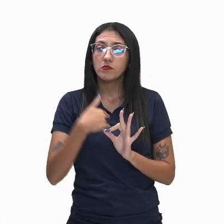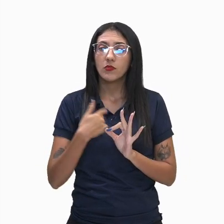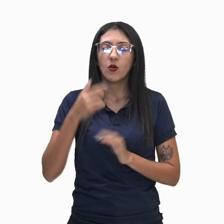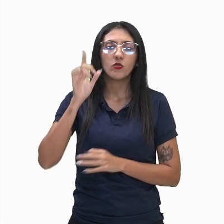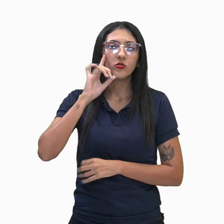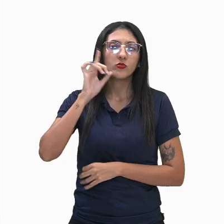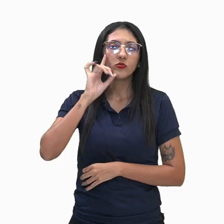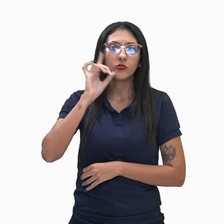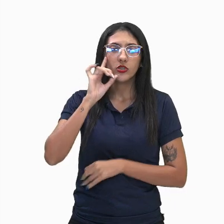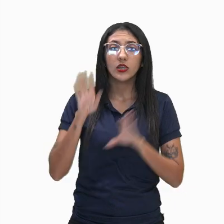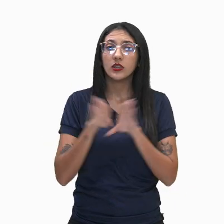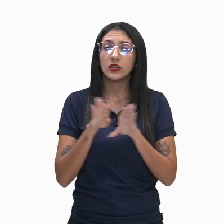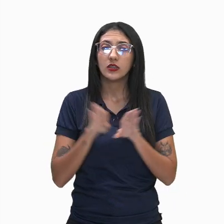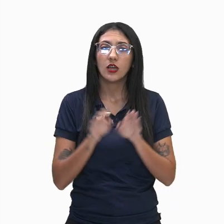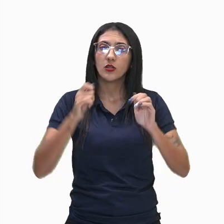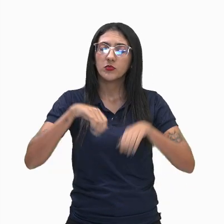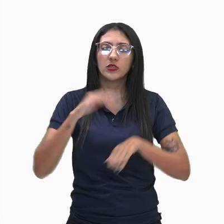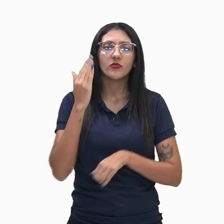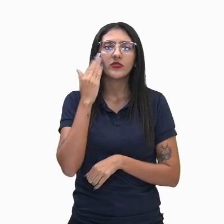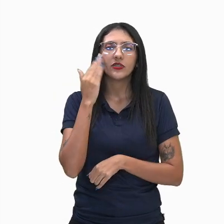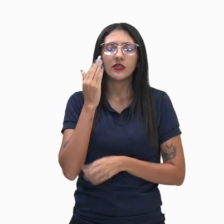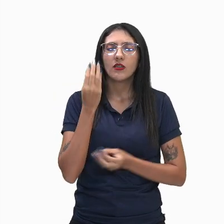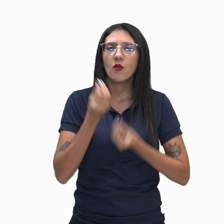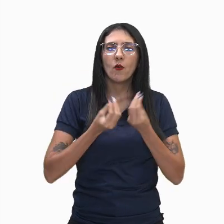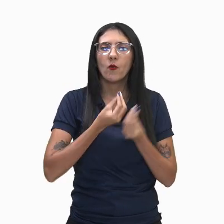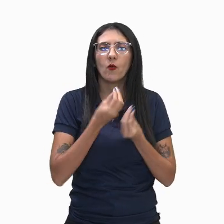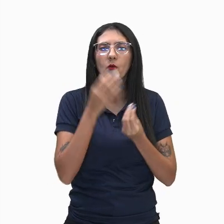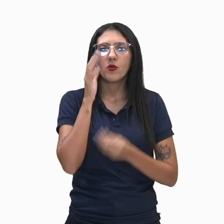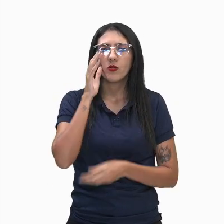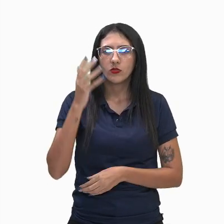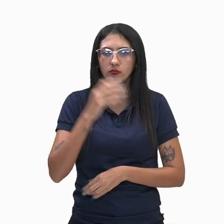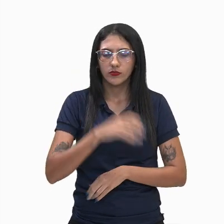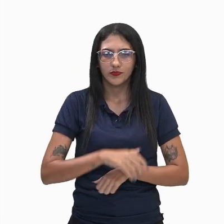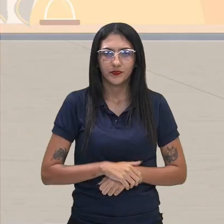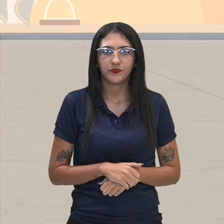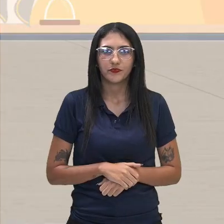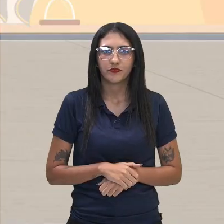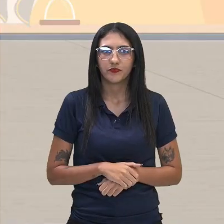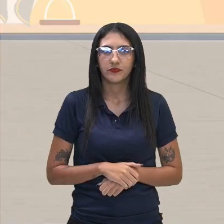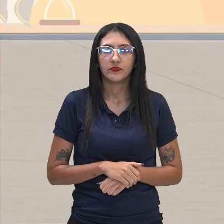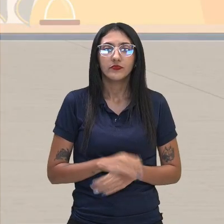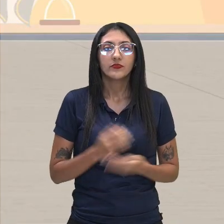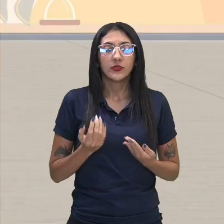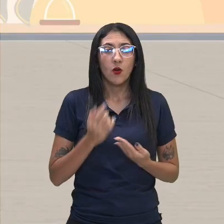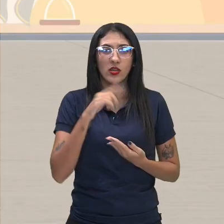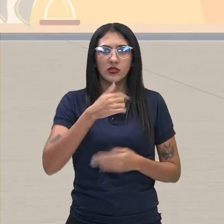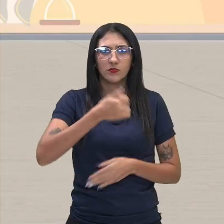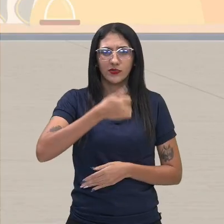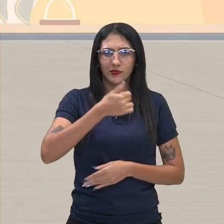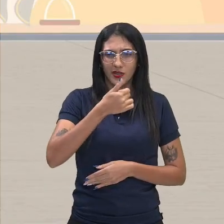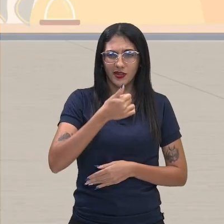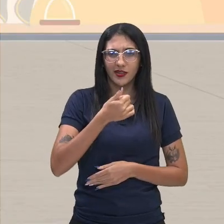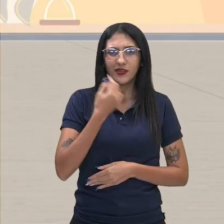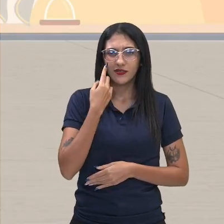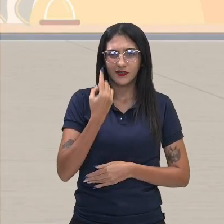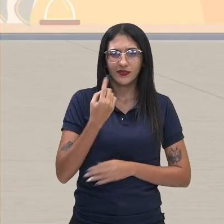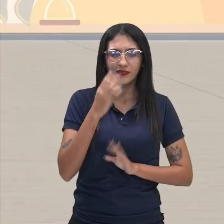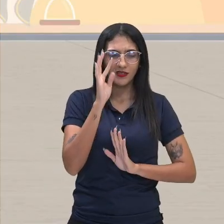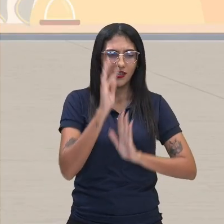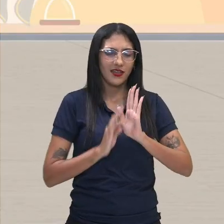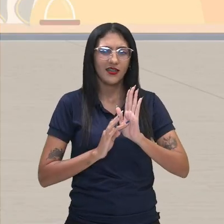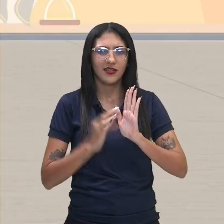rotina e entendermos a duração dos eventos. Então, o tempo cronológico, como o texto, né,